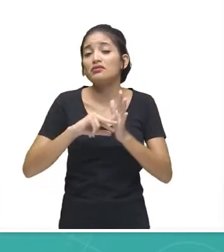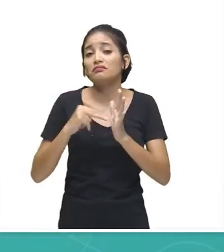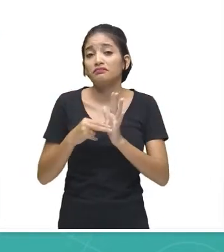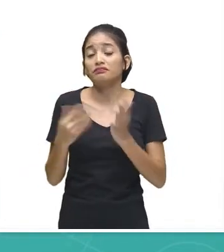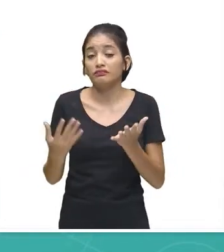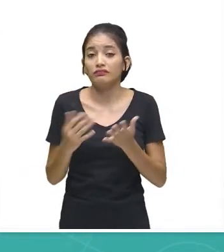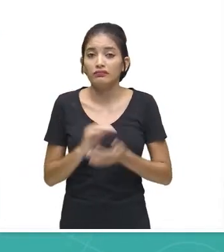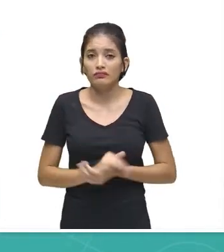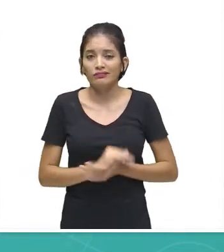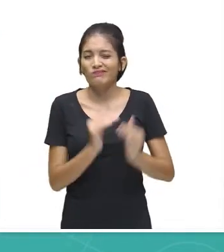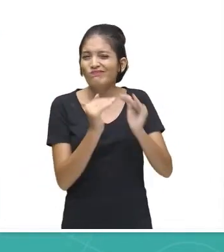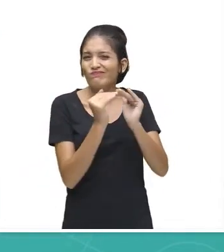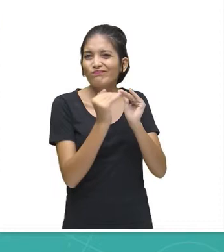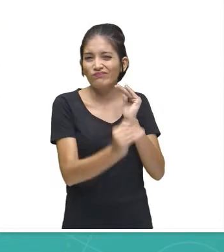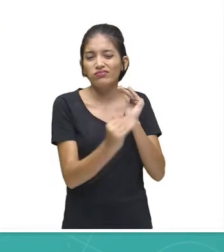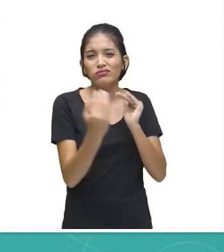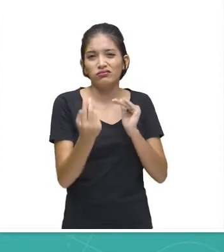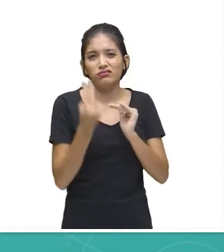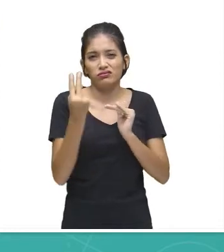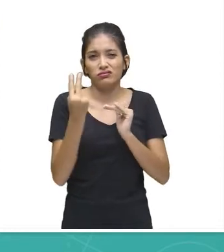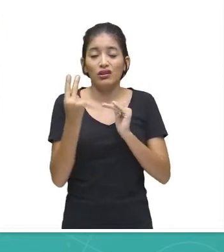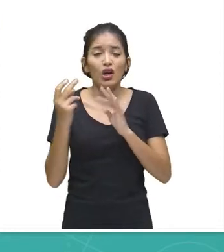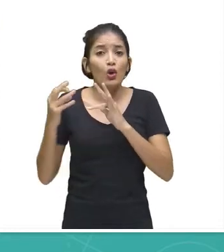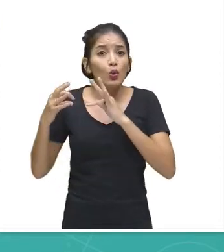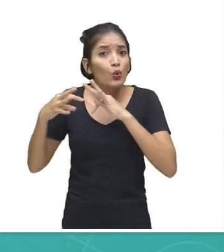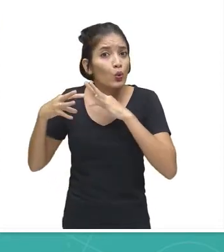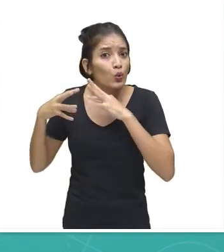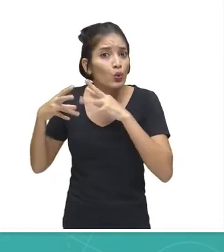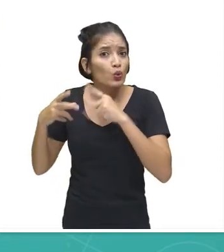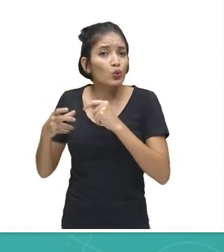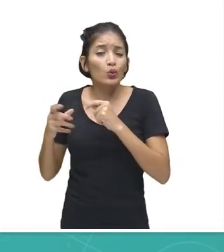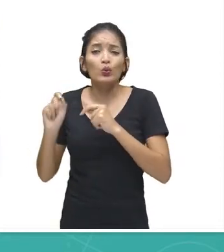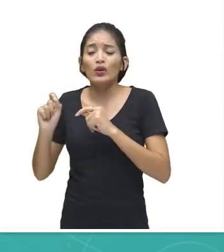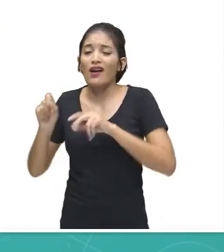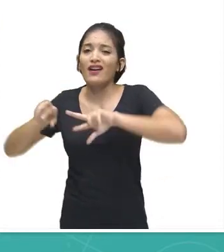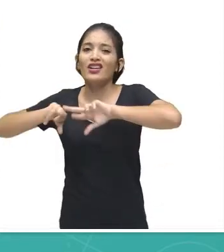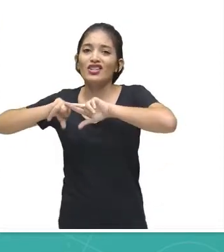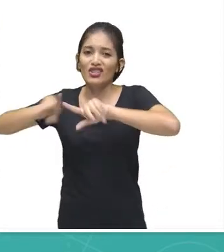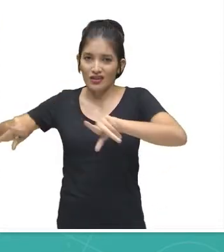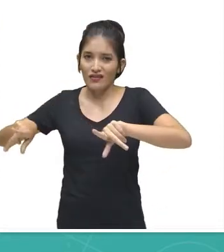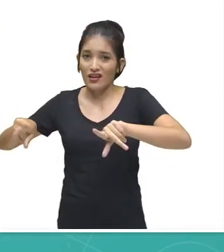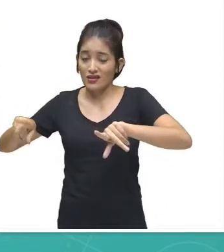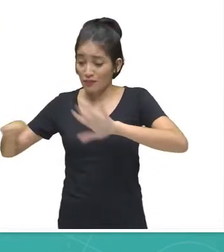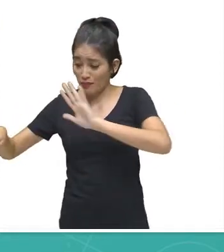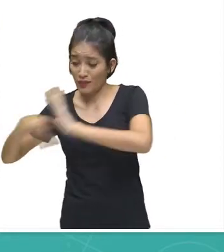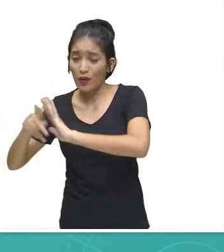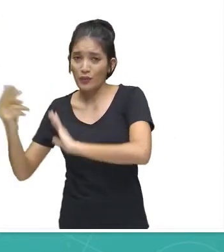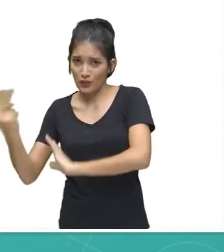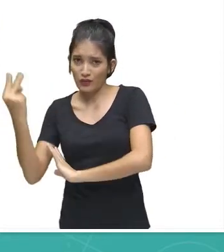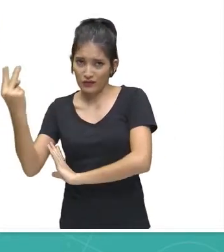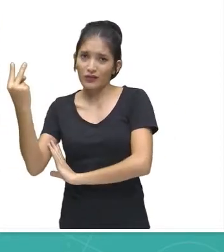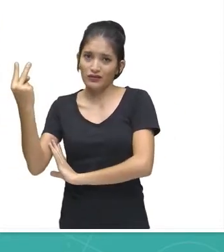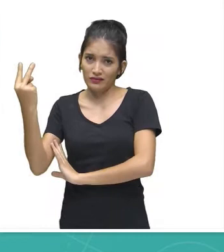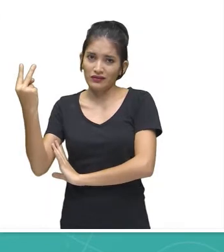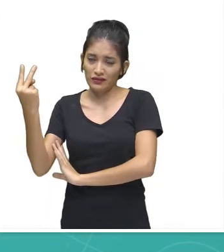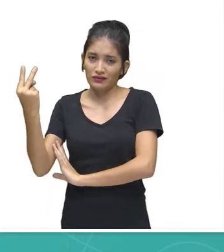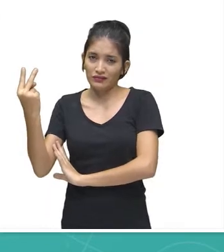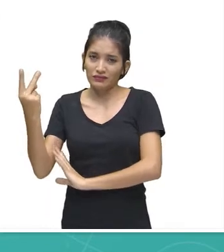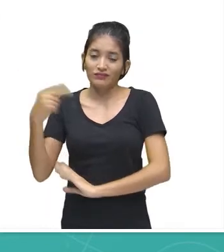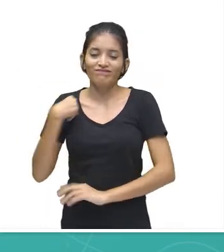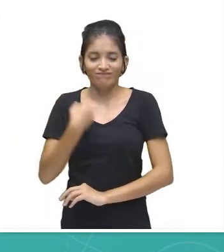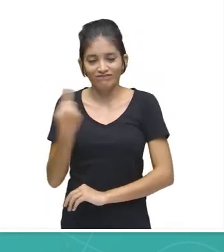O contravalor é todo o contrário do valor, do nosso